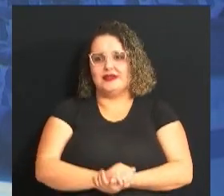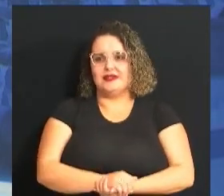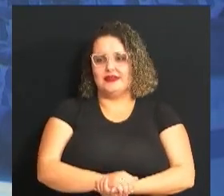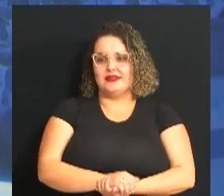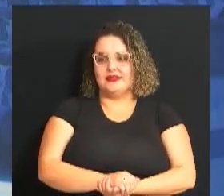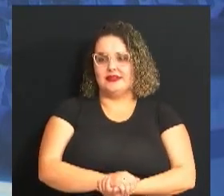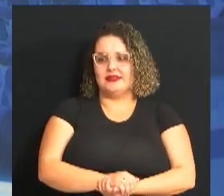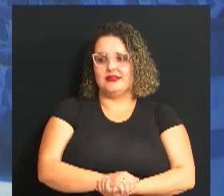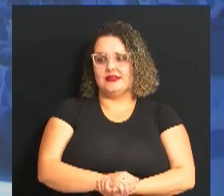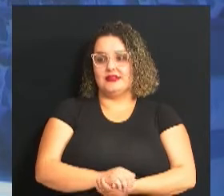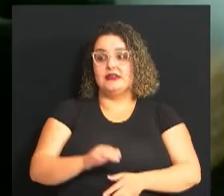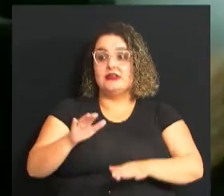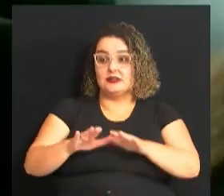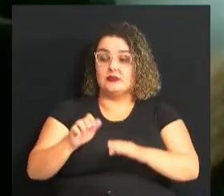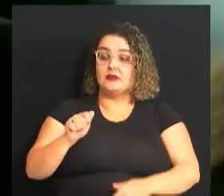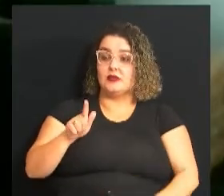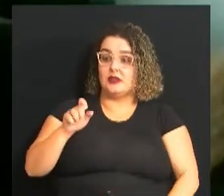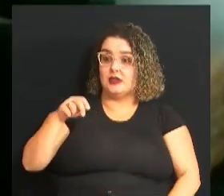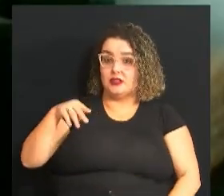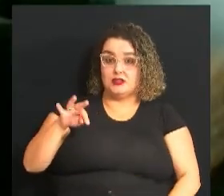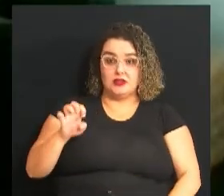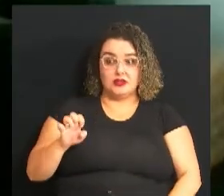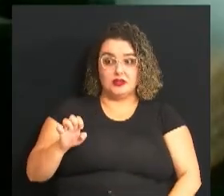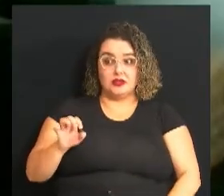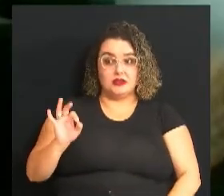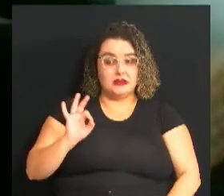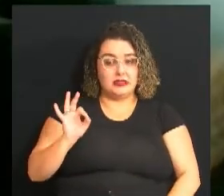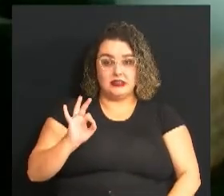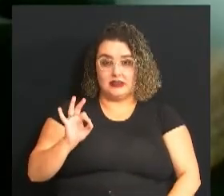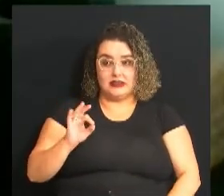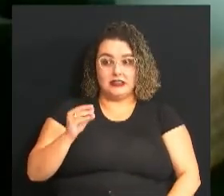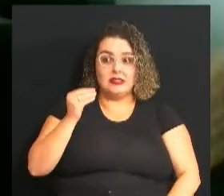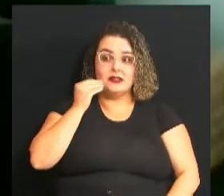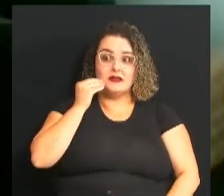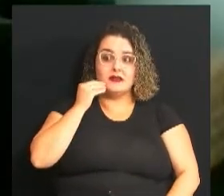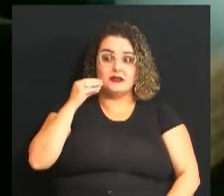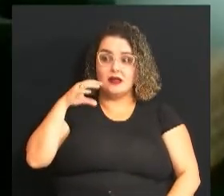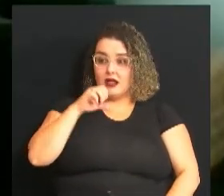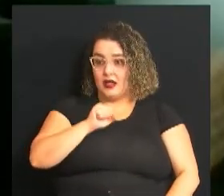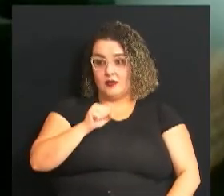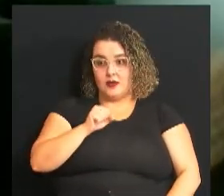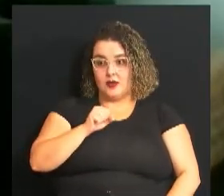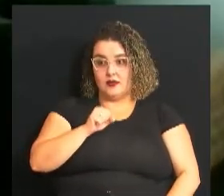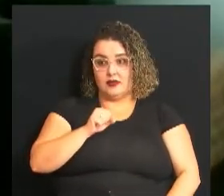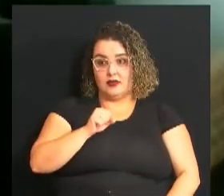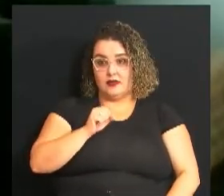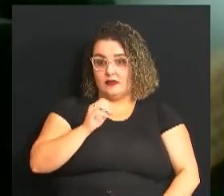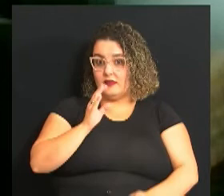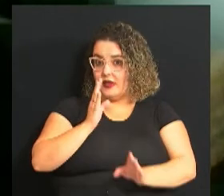Dependendo do agente, nenhum teste rápido, dependendo da causa, nenhum teste rápido vai te dar uma resposta,